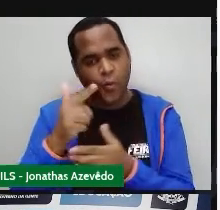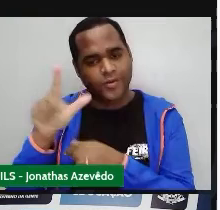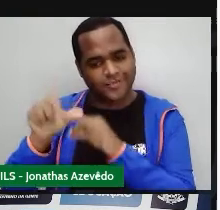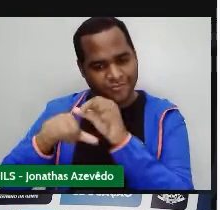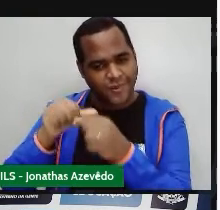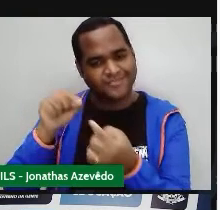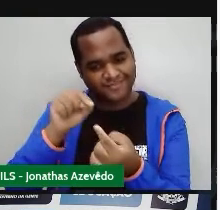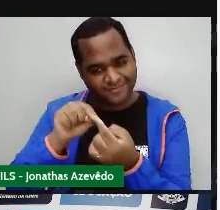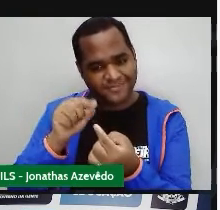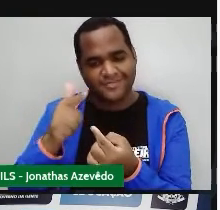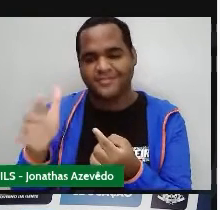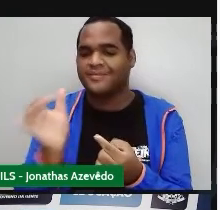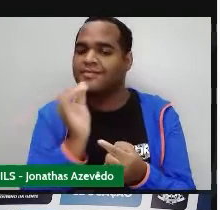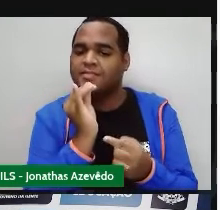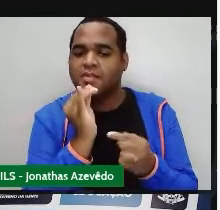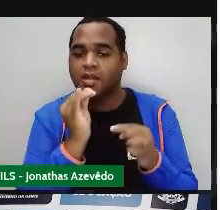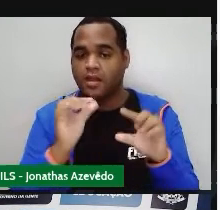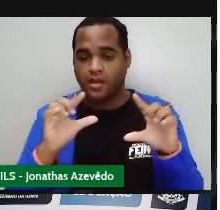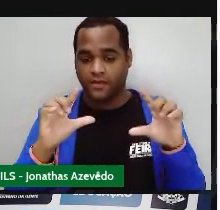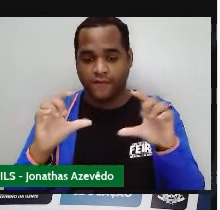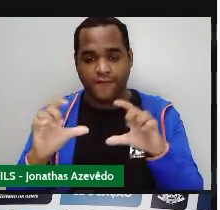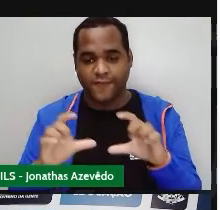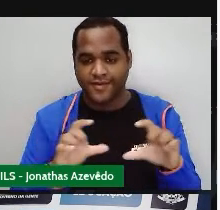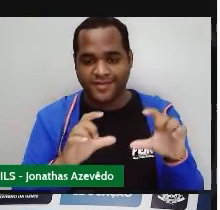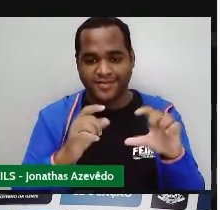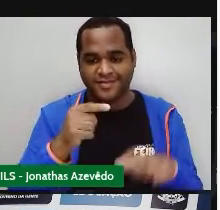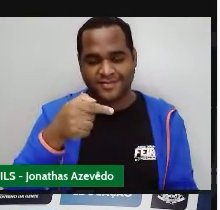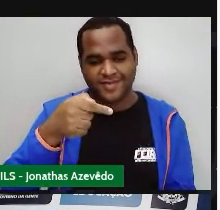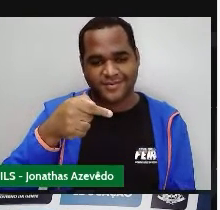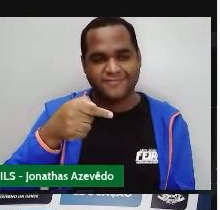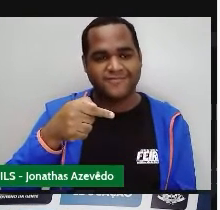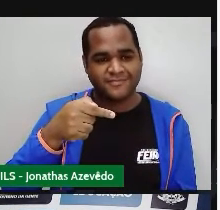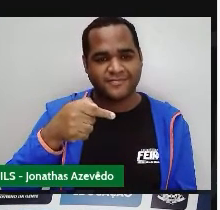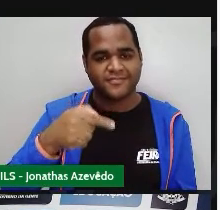outra forma Então são sete figuras no total